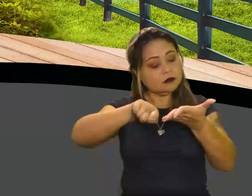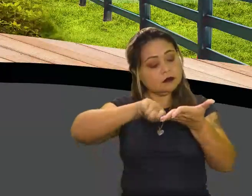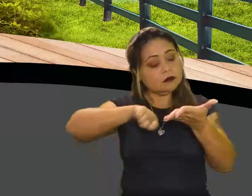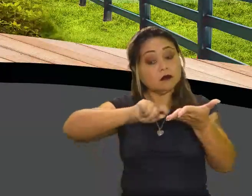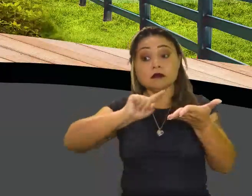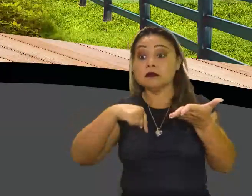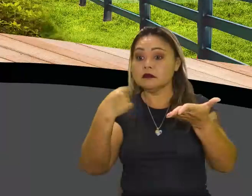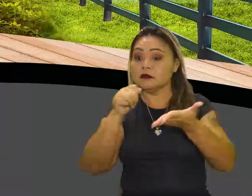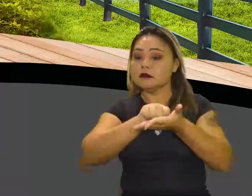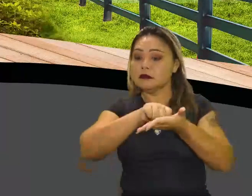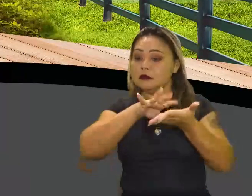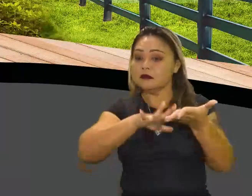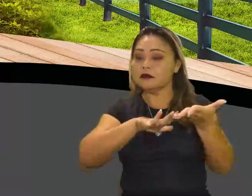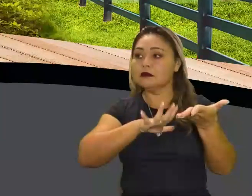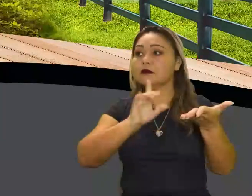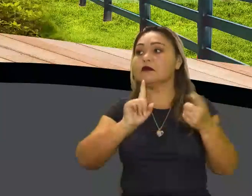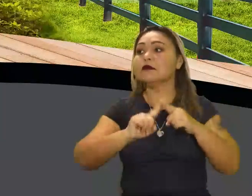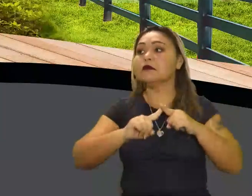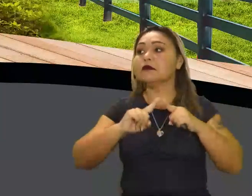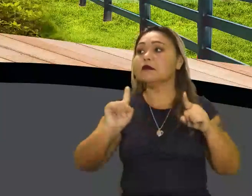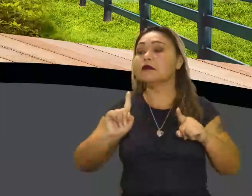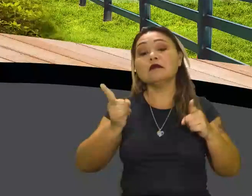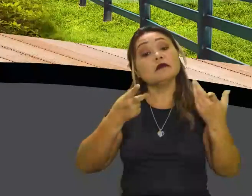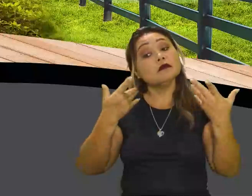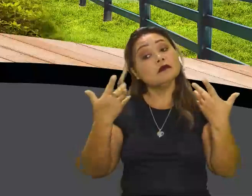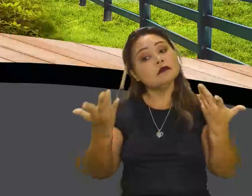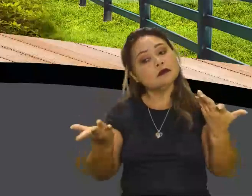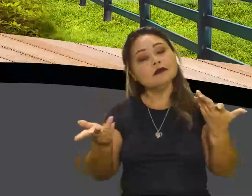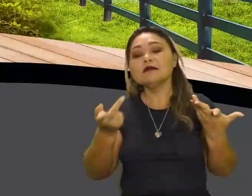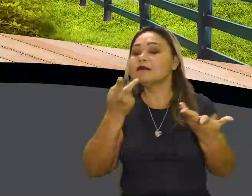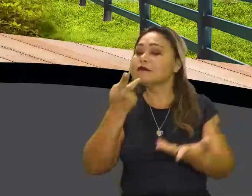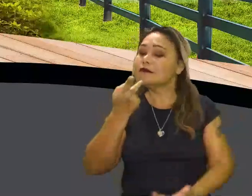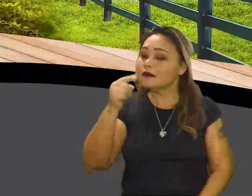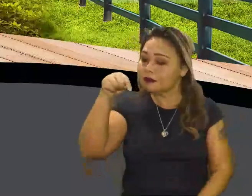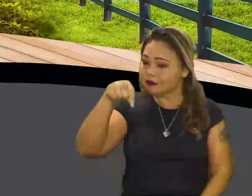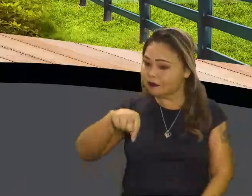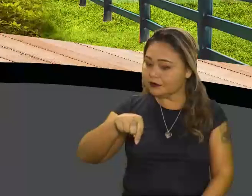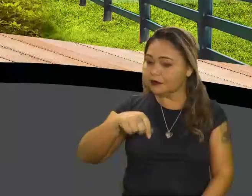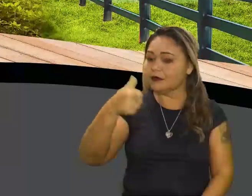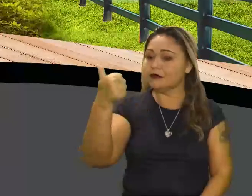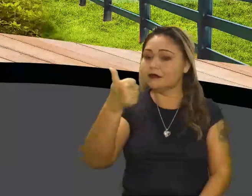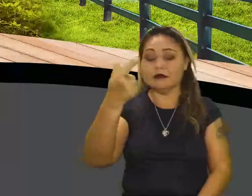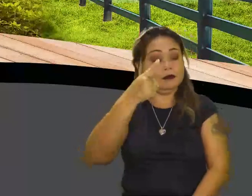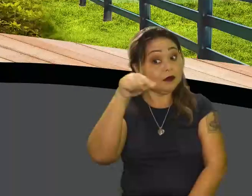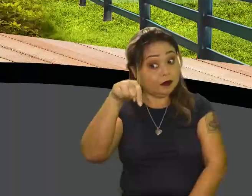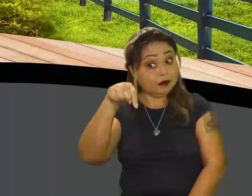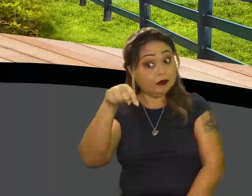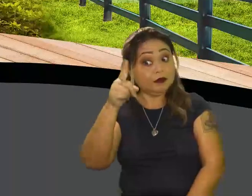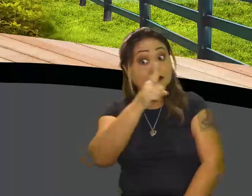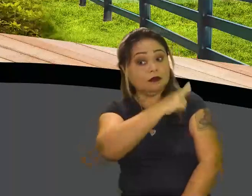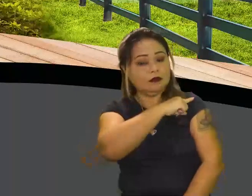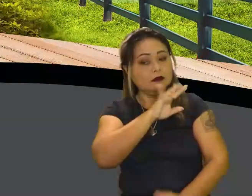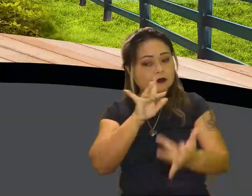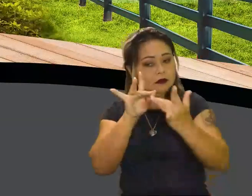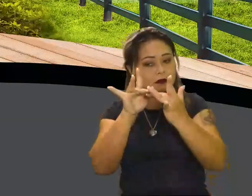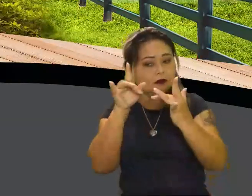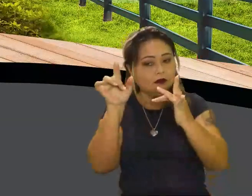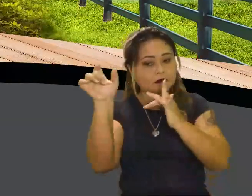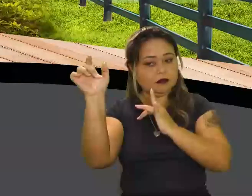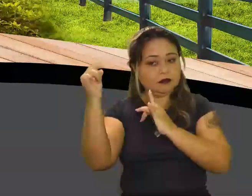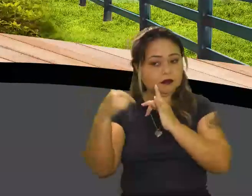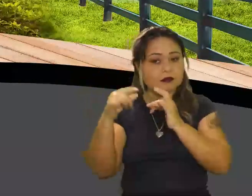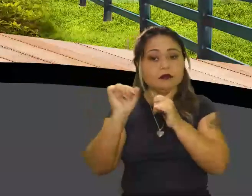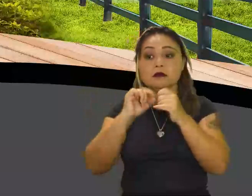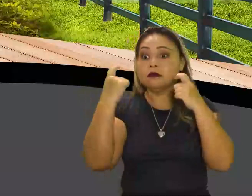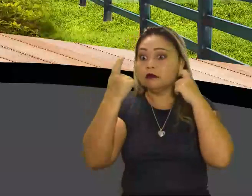nossas atividades. Mas, como sempre, o tio está falando aqui para vocês do primeiro ano, que está tendo esse contato comigo, não